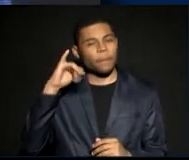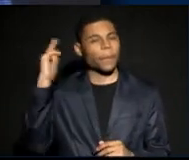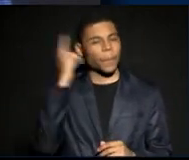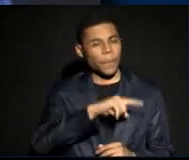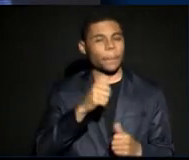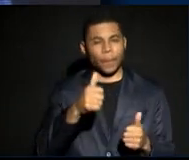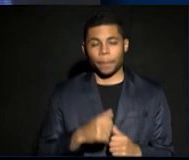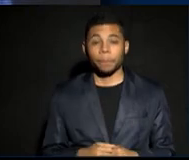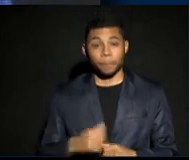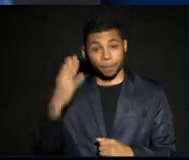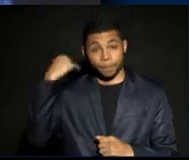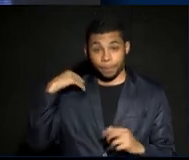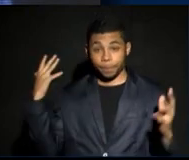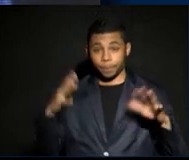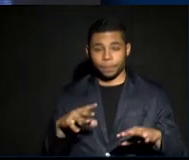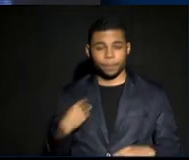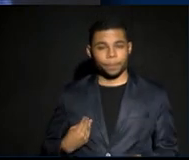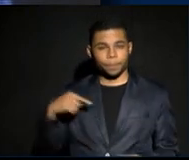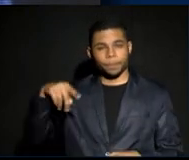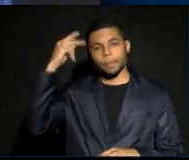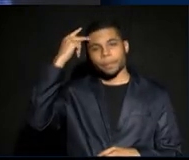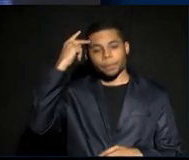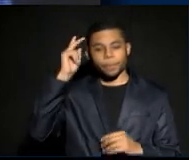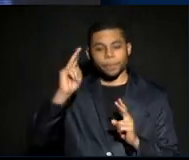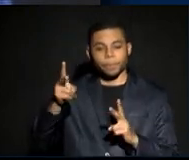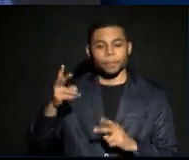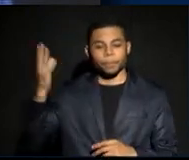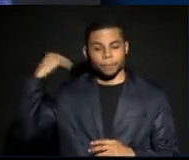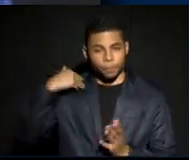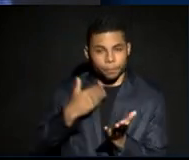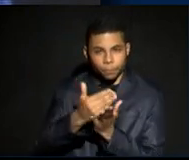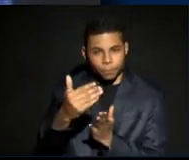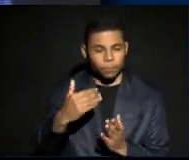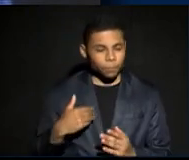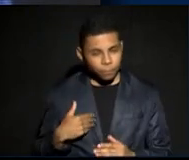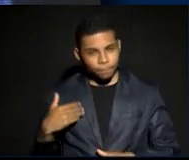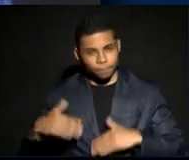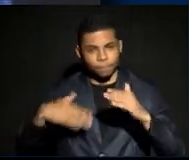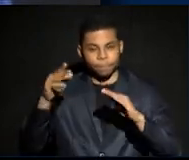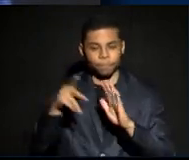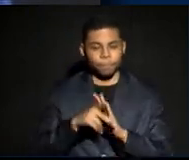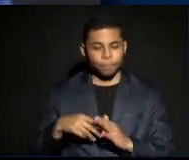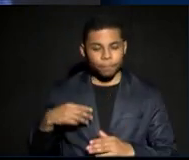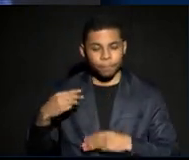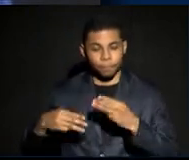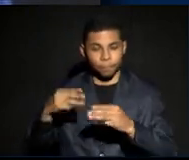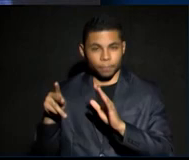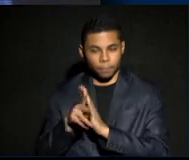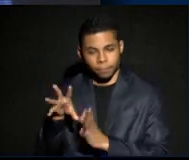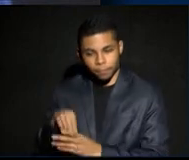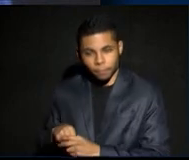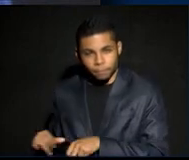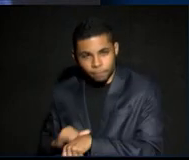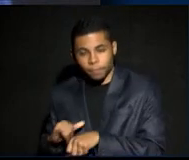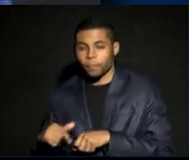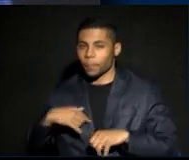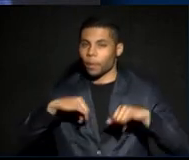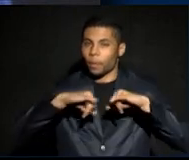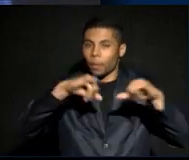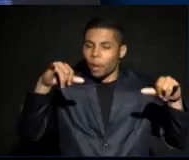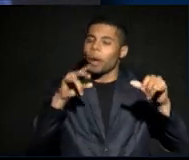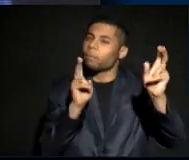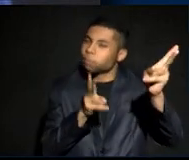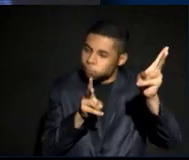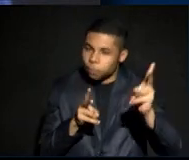uma vez eu falei num evento aqui em São Paulo no início da minha trajetória no ministério da estrutura e o recado Tá